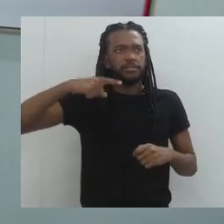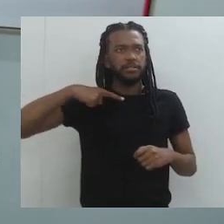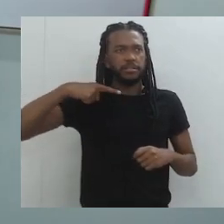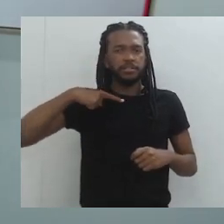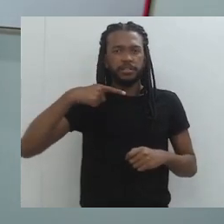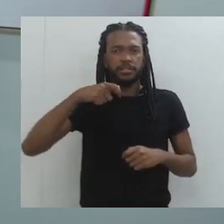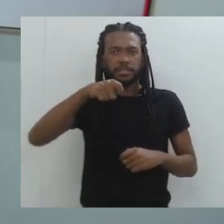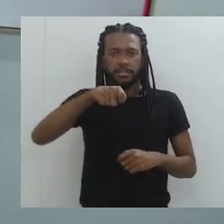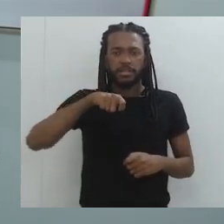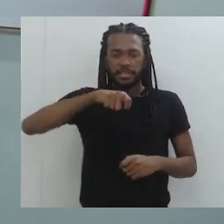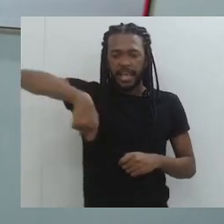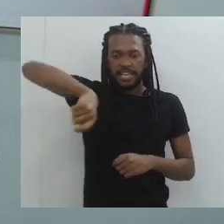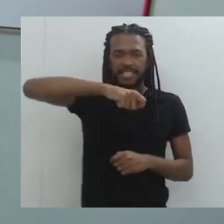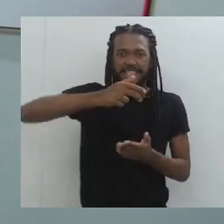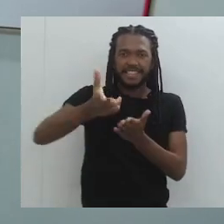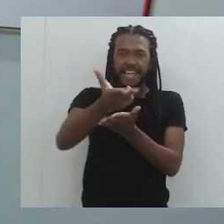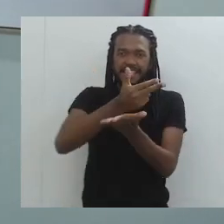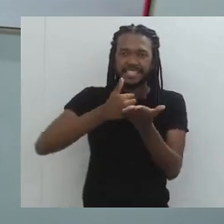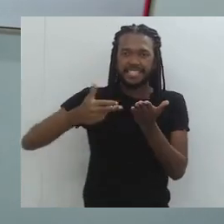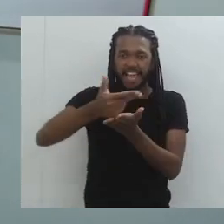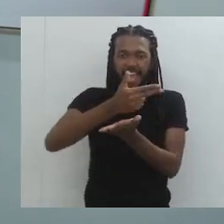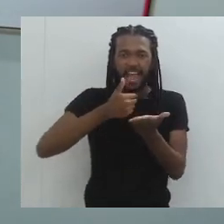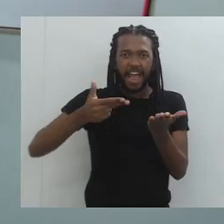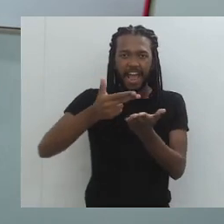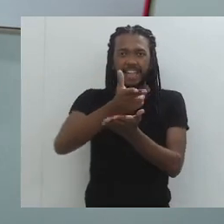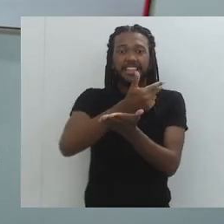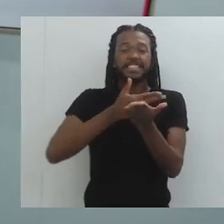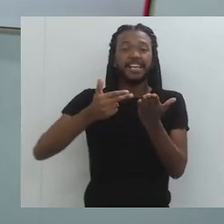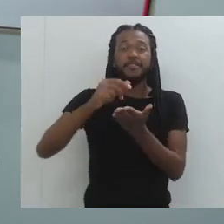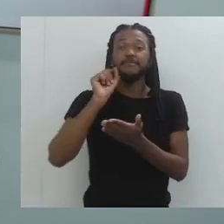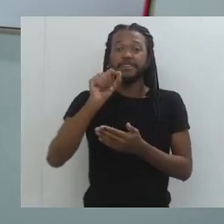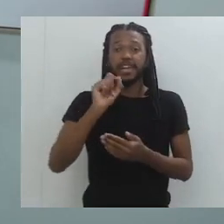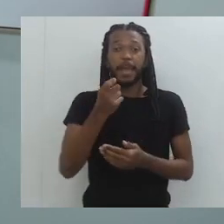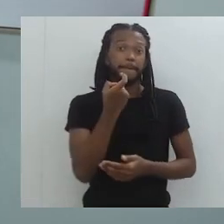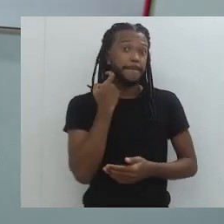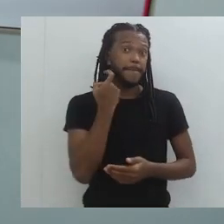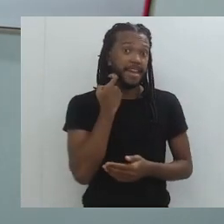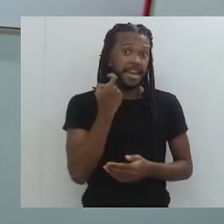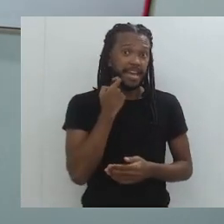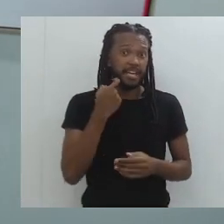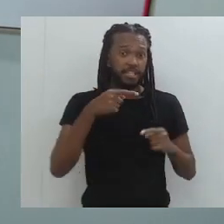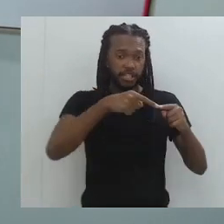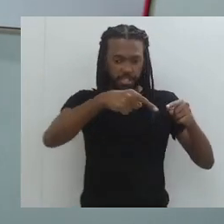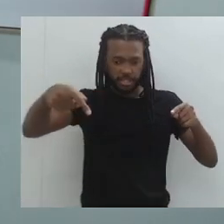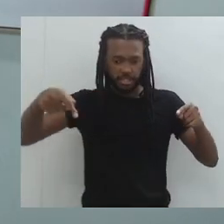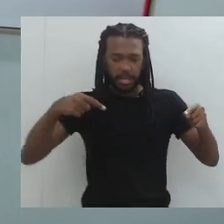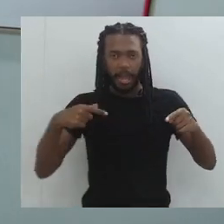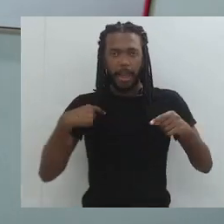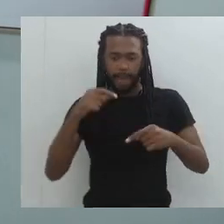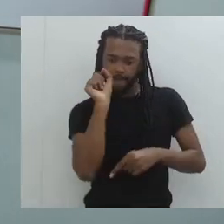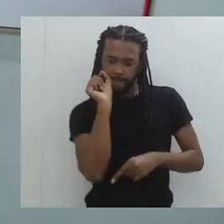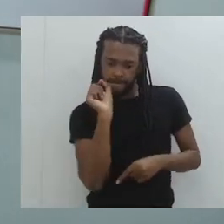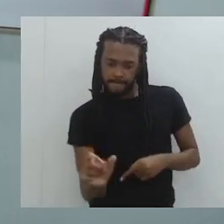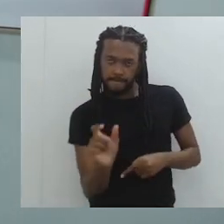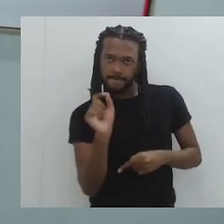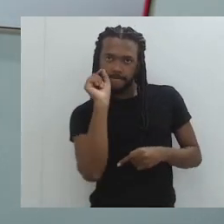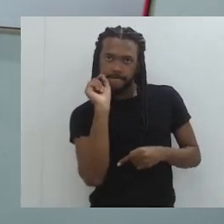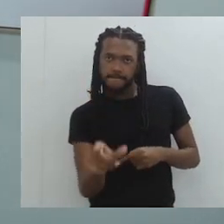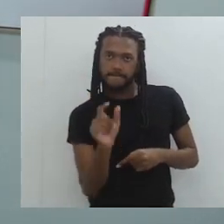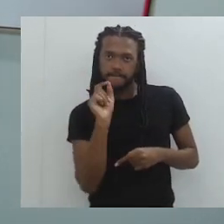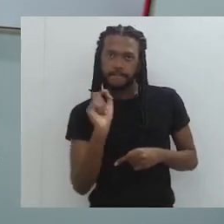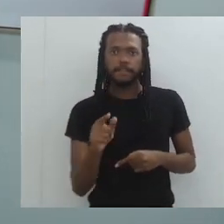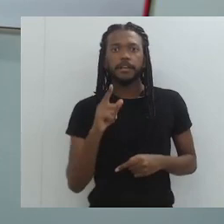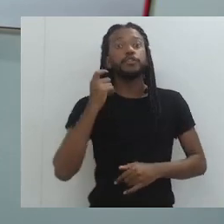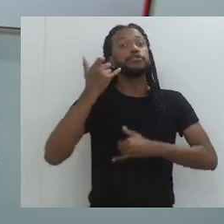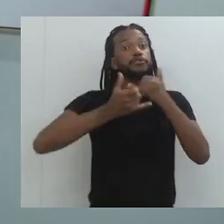desenhava um peixe e aí saía dividindo ele em várias seções e a gente tinha que acertar. Vê que interessa. Era um jogo, mas